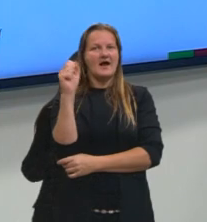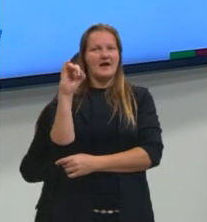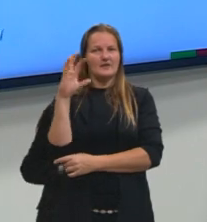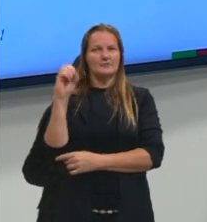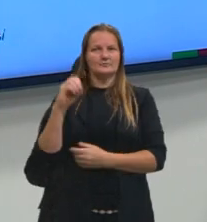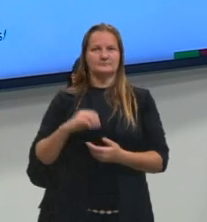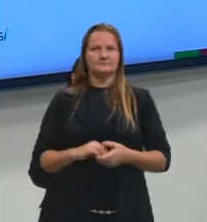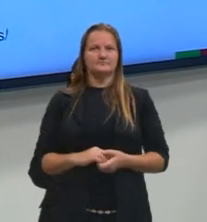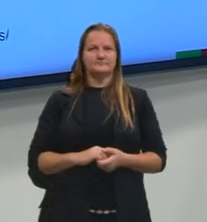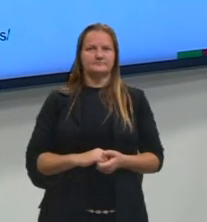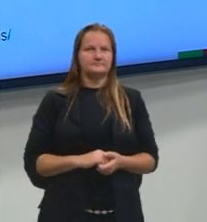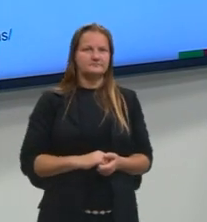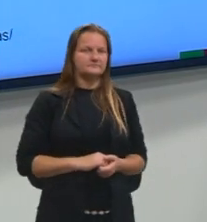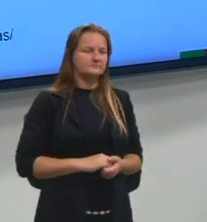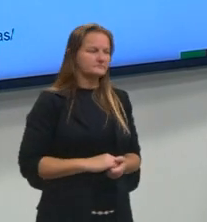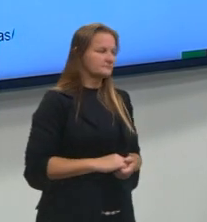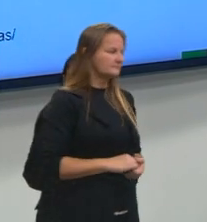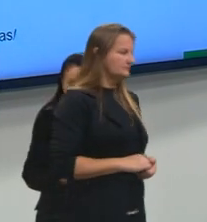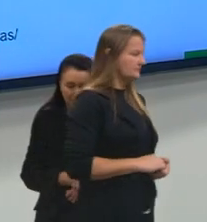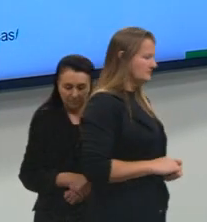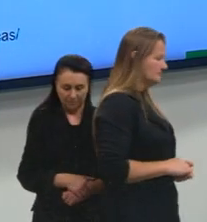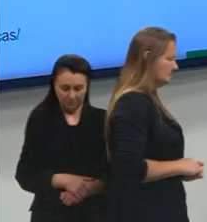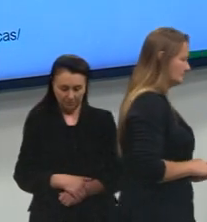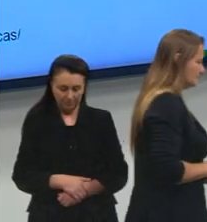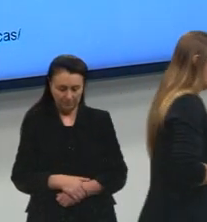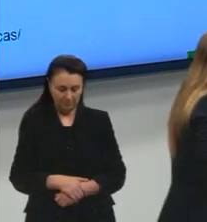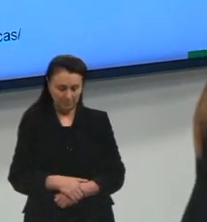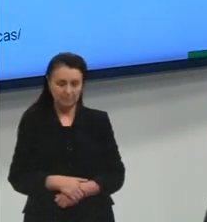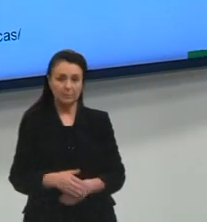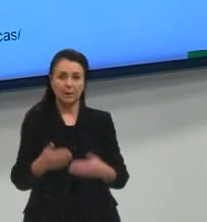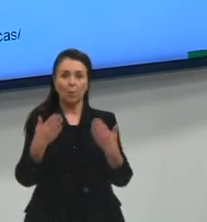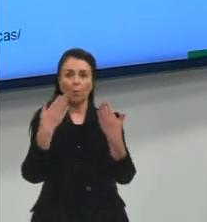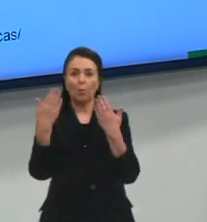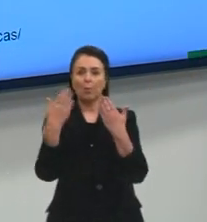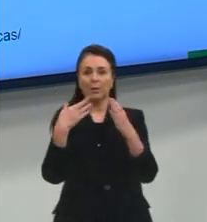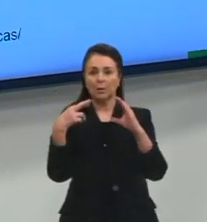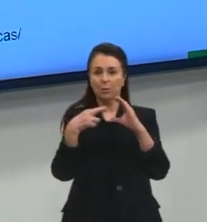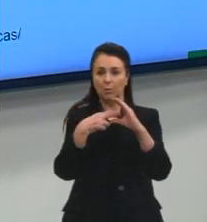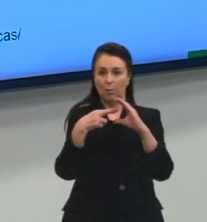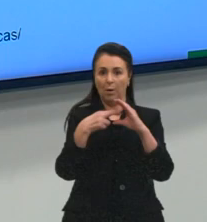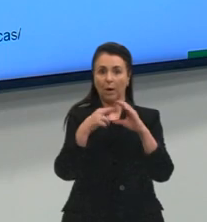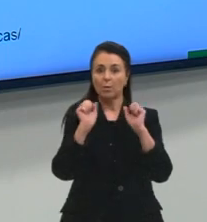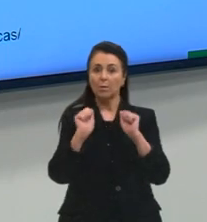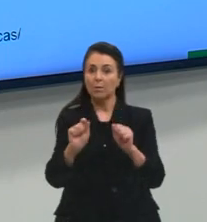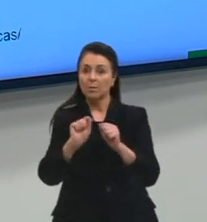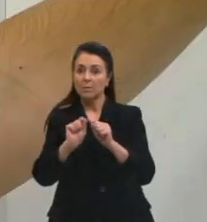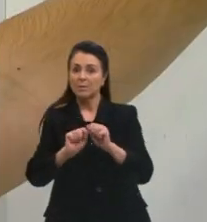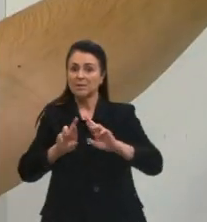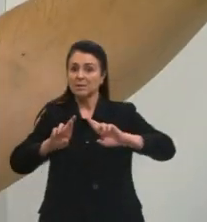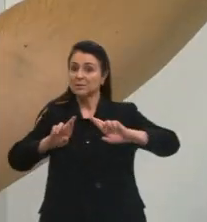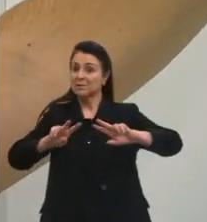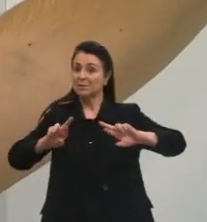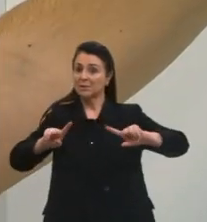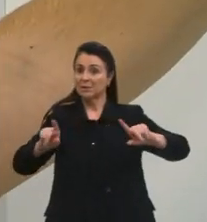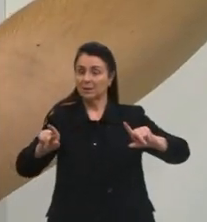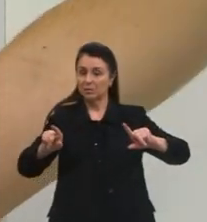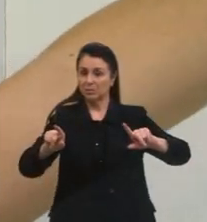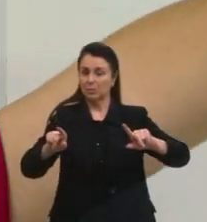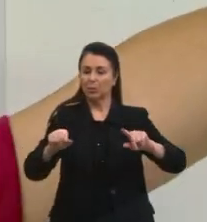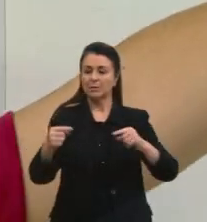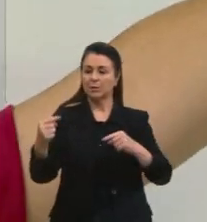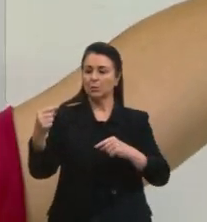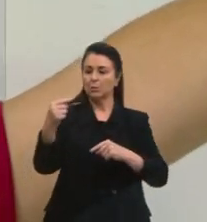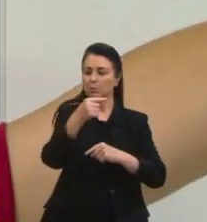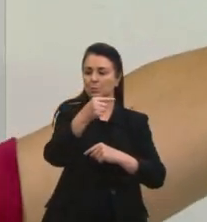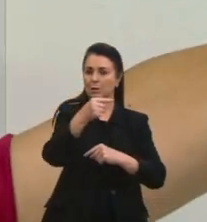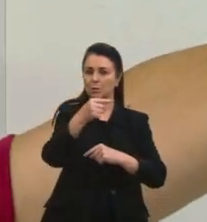comparando com o raio eu posso colocar só que é diferente ao invés de igual como eu estou colocando ali né Se quiser fazer só um sentido de